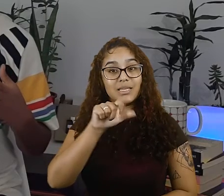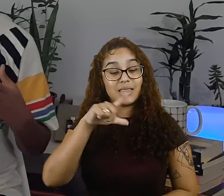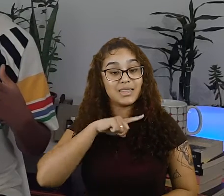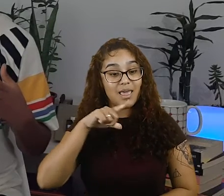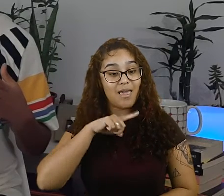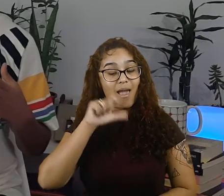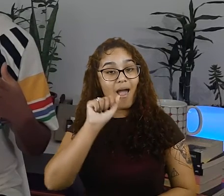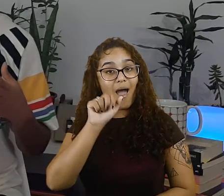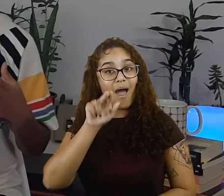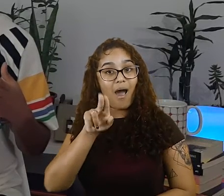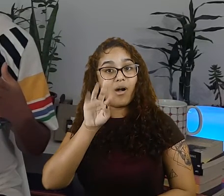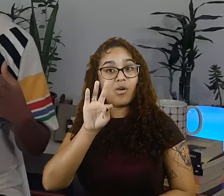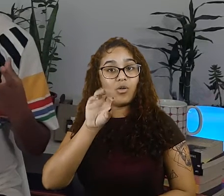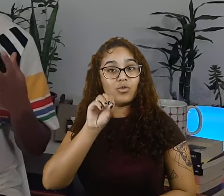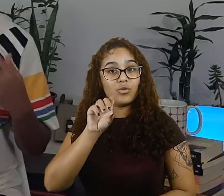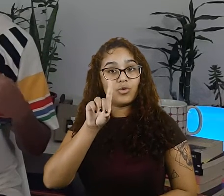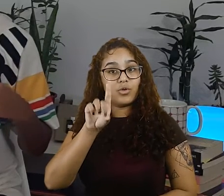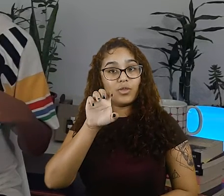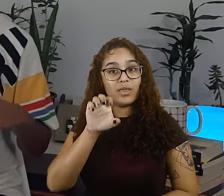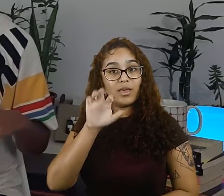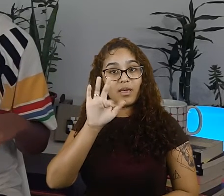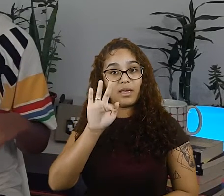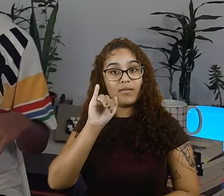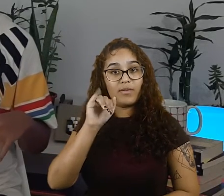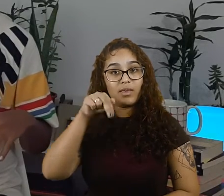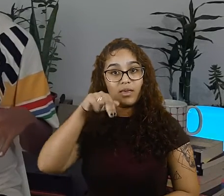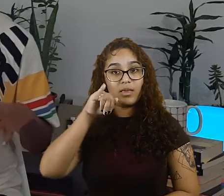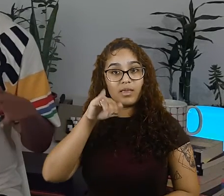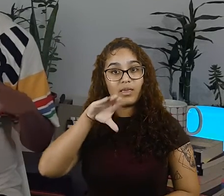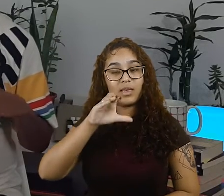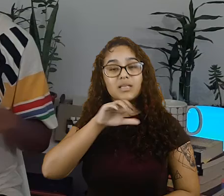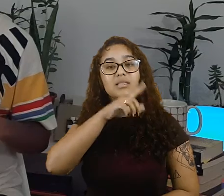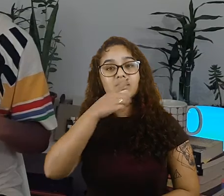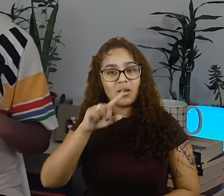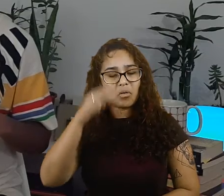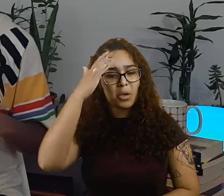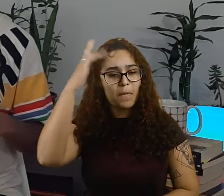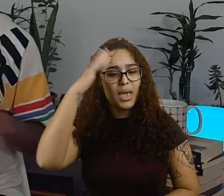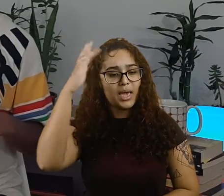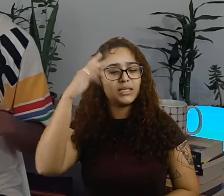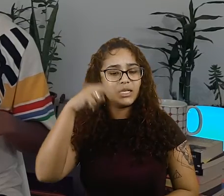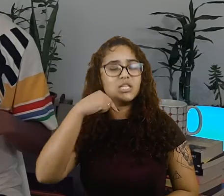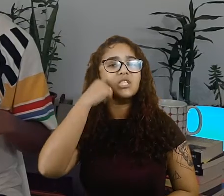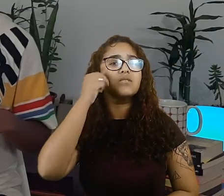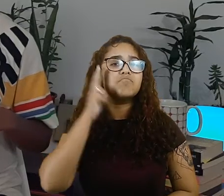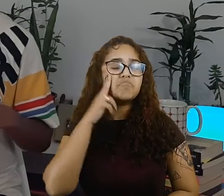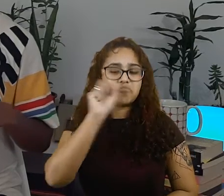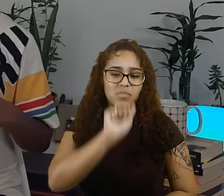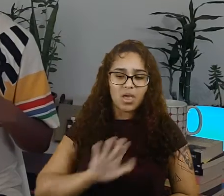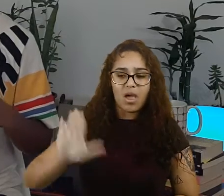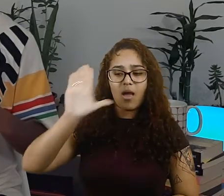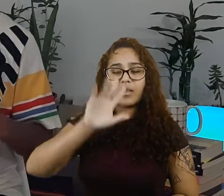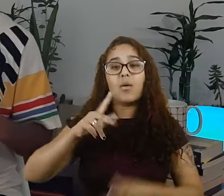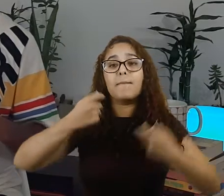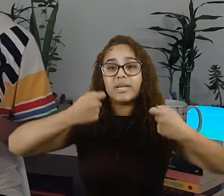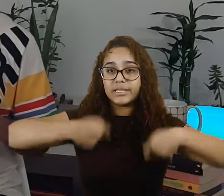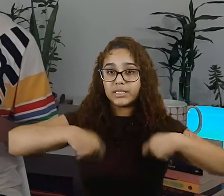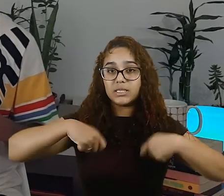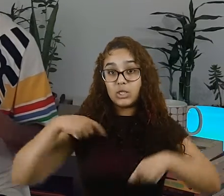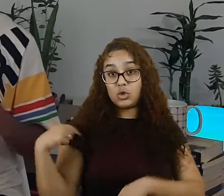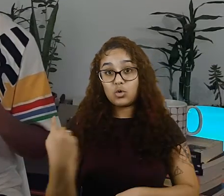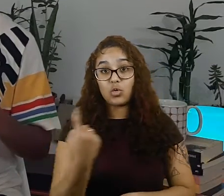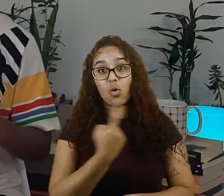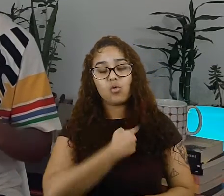que traz essa concepção de autodefinição quando pensa em americanidade, né? Então, a necessidade